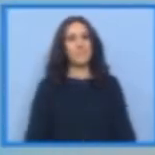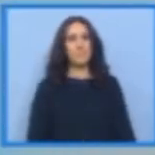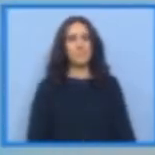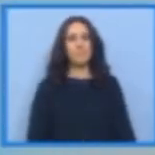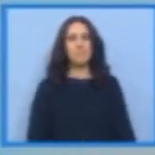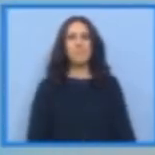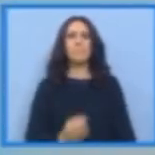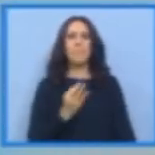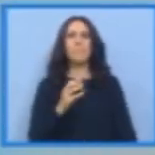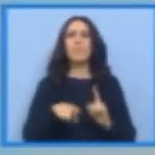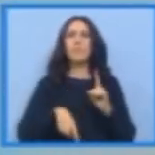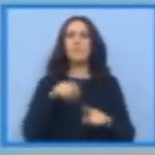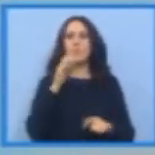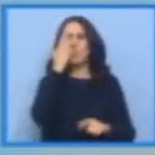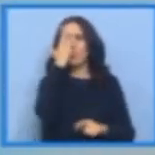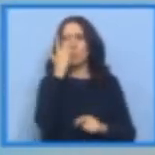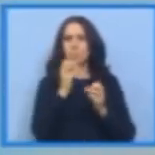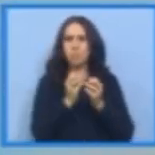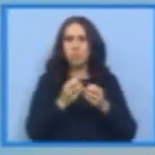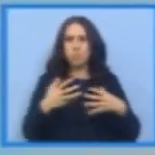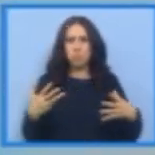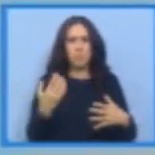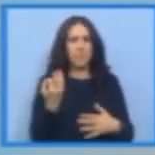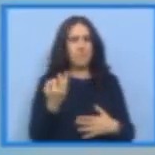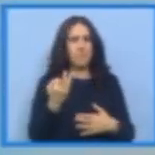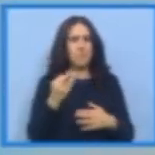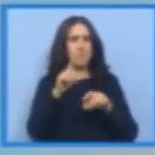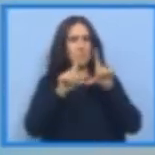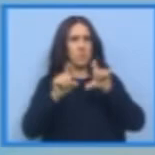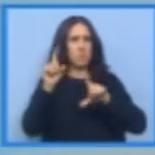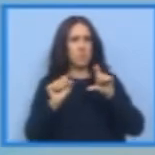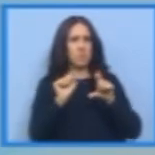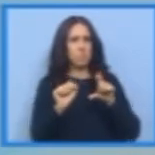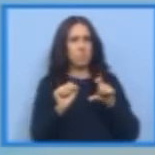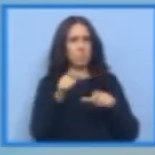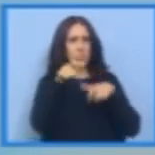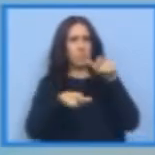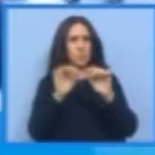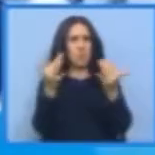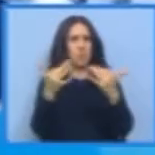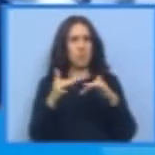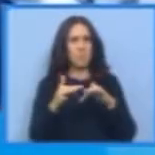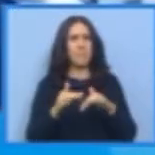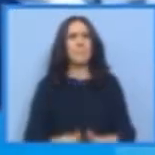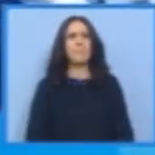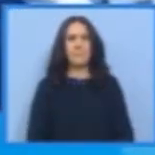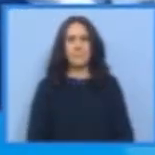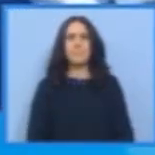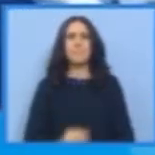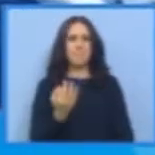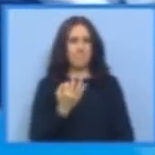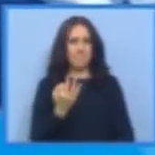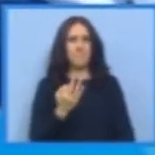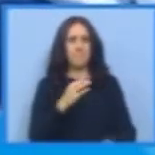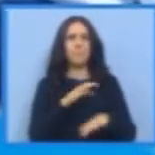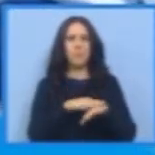de refugiados cresce também nestas estatísticas do fluxo populacional? Sim, sobretudo devido a